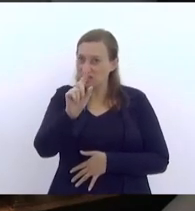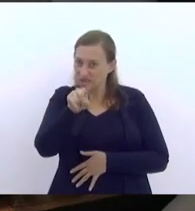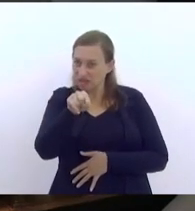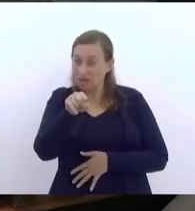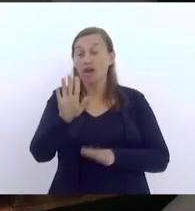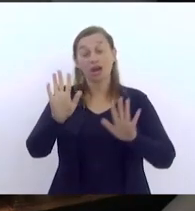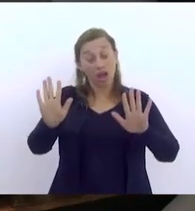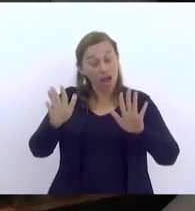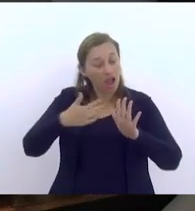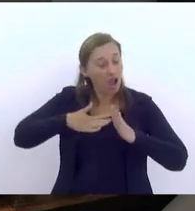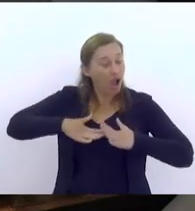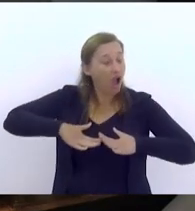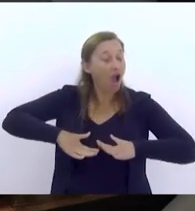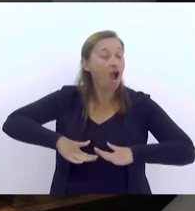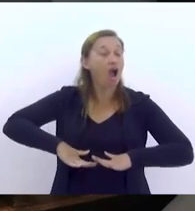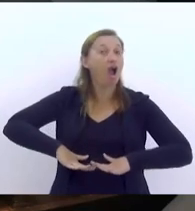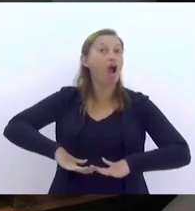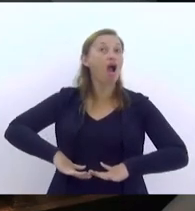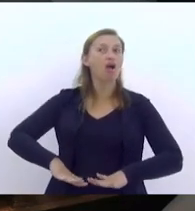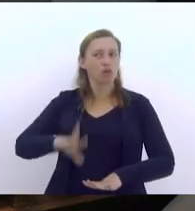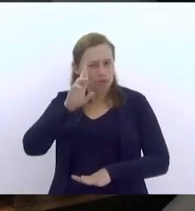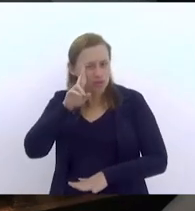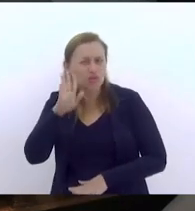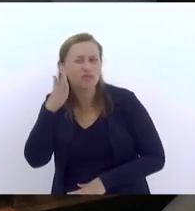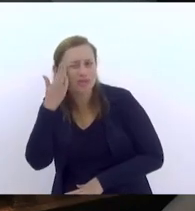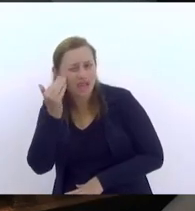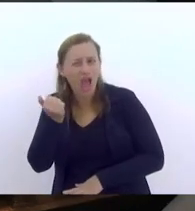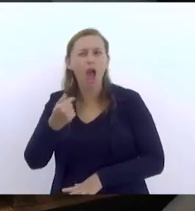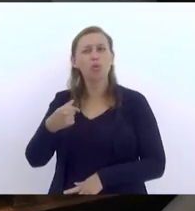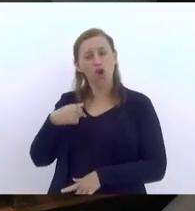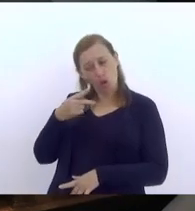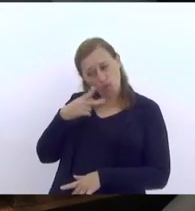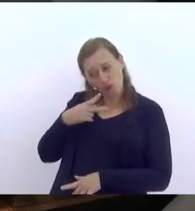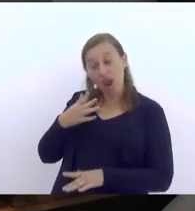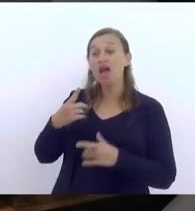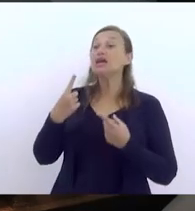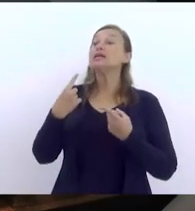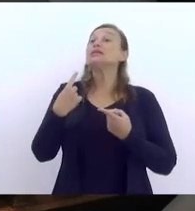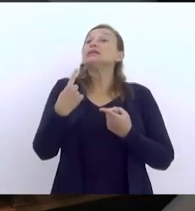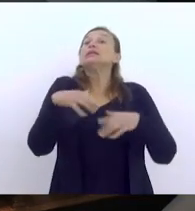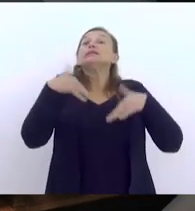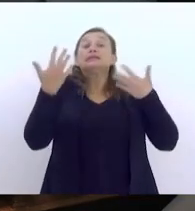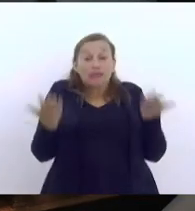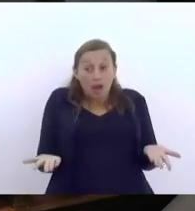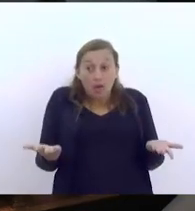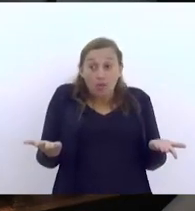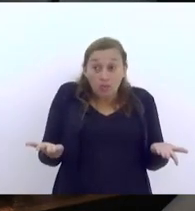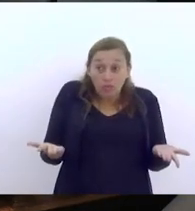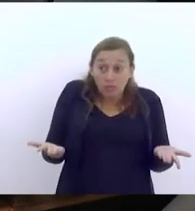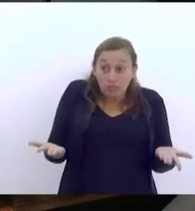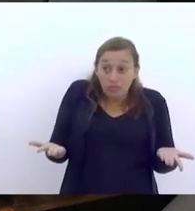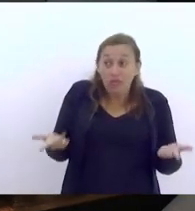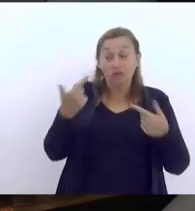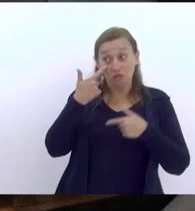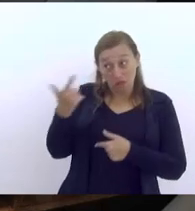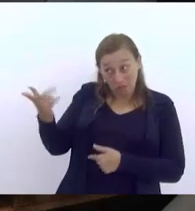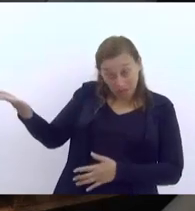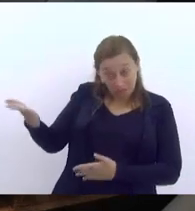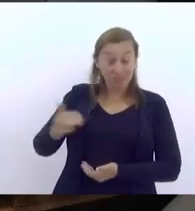Não, calma, calma. O senhor já sabe onde que eu vou chegar, né? Então, porque eu. Olha só.